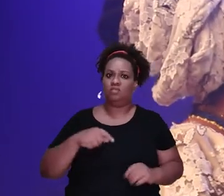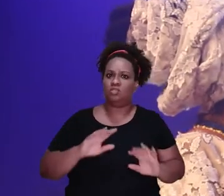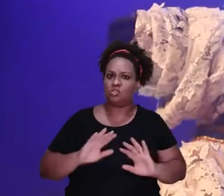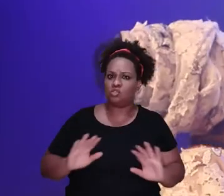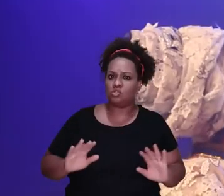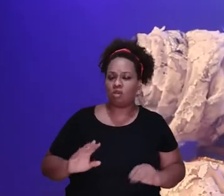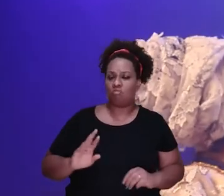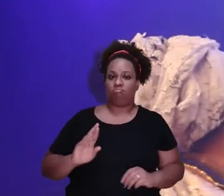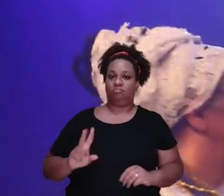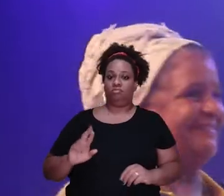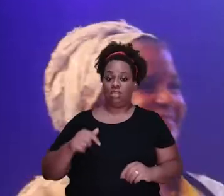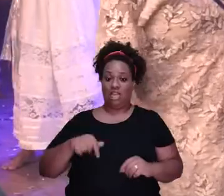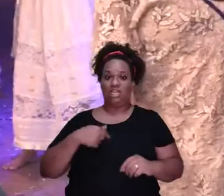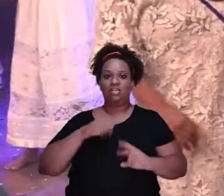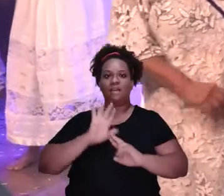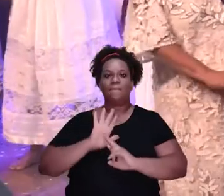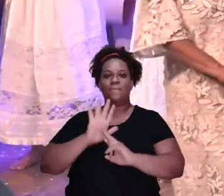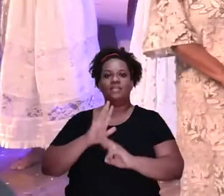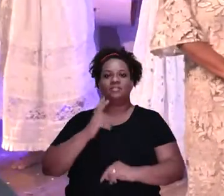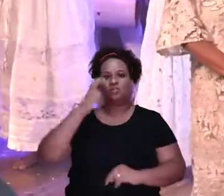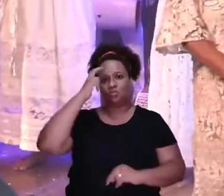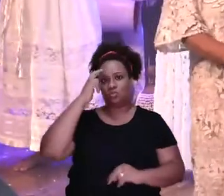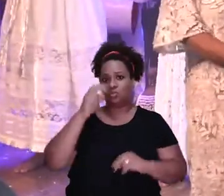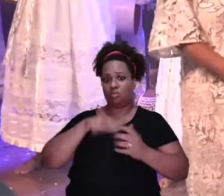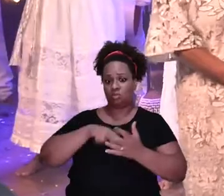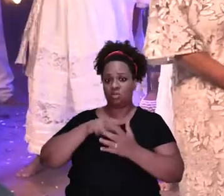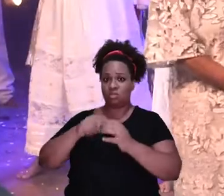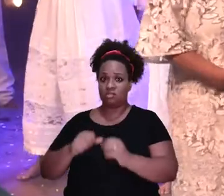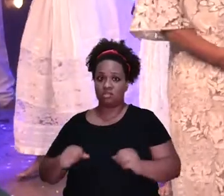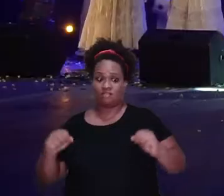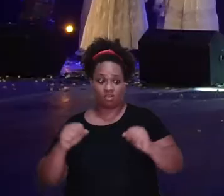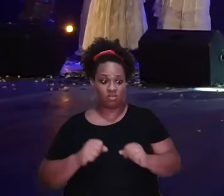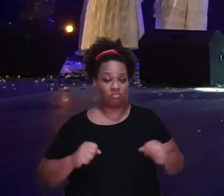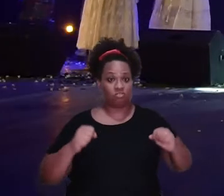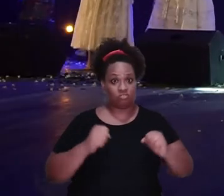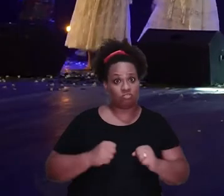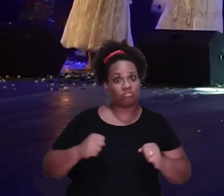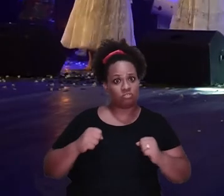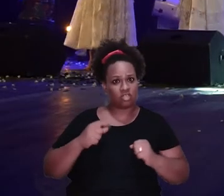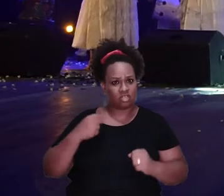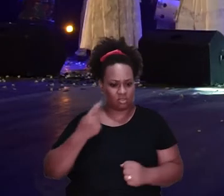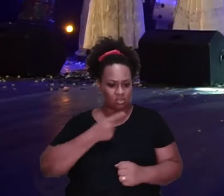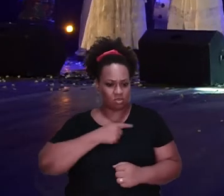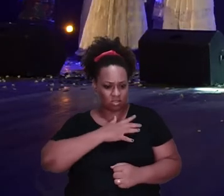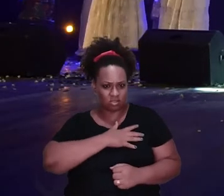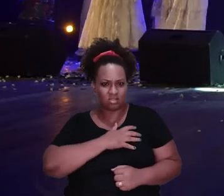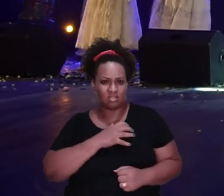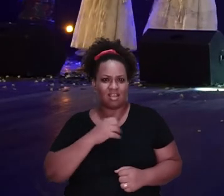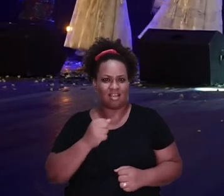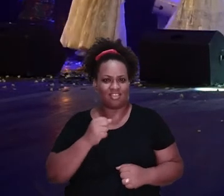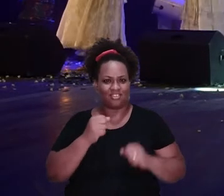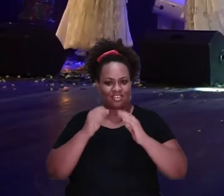por isso e nessa representação de cultura que primeiro é um afoxé não é para gente ficar deslizando A pochete